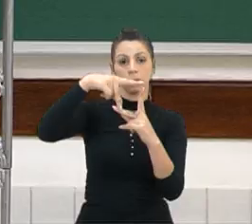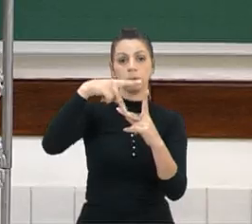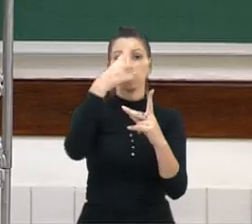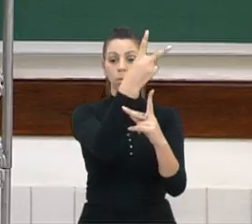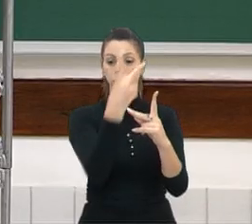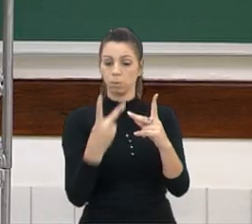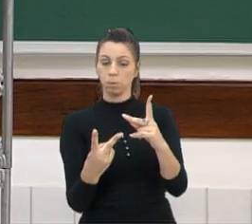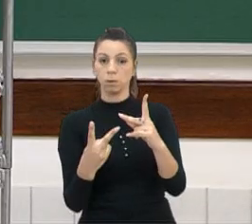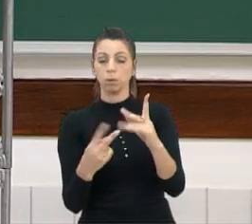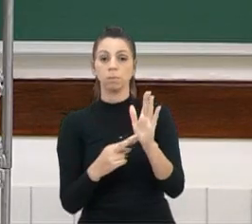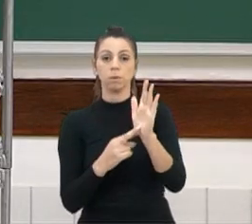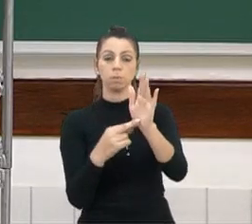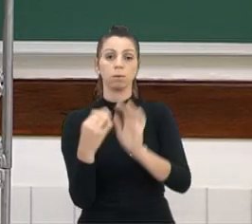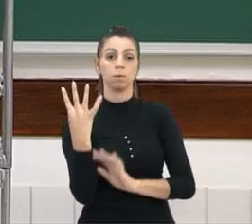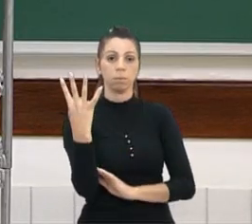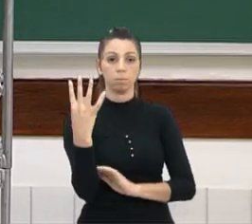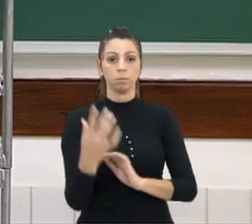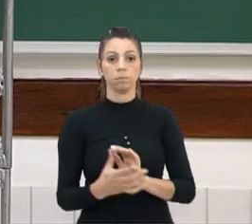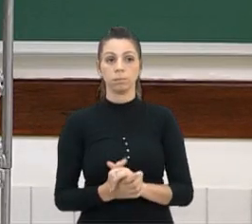4.